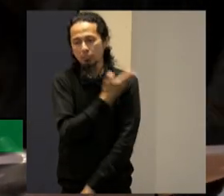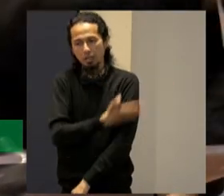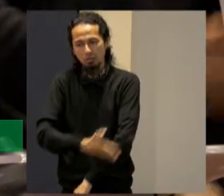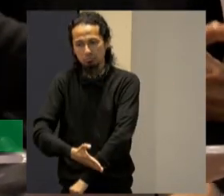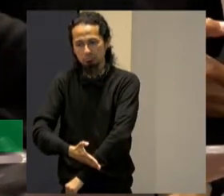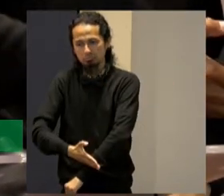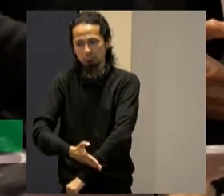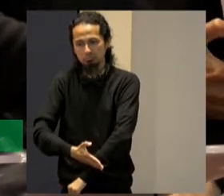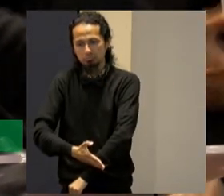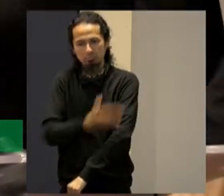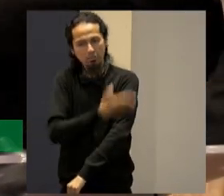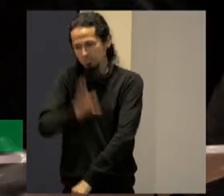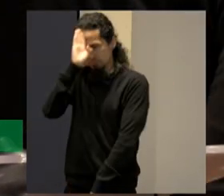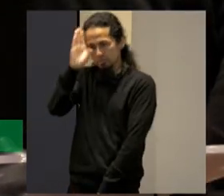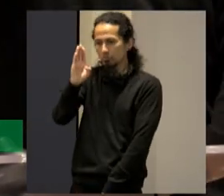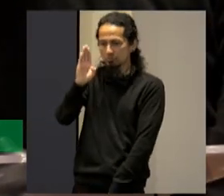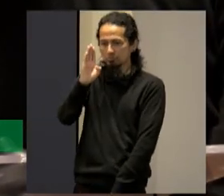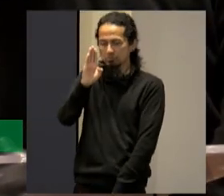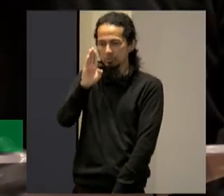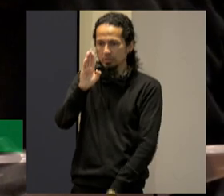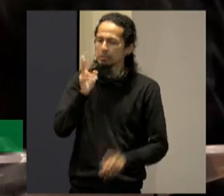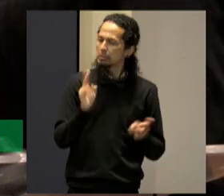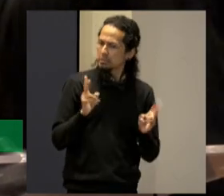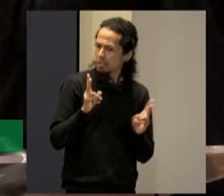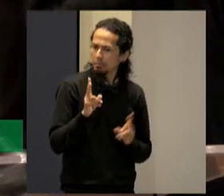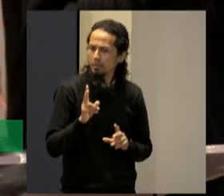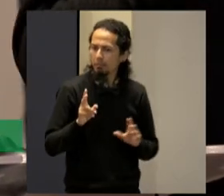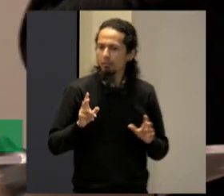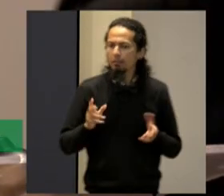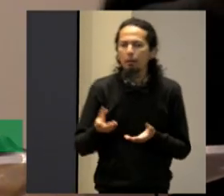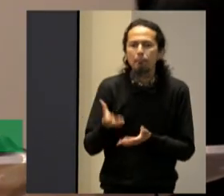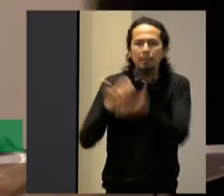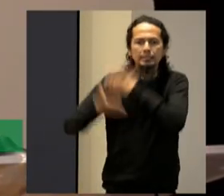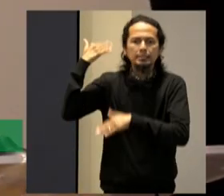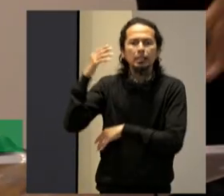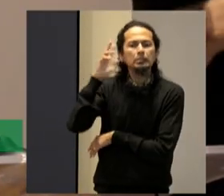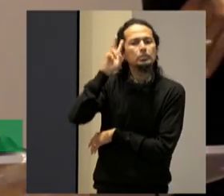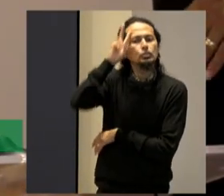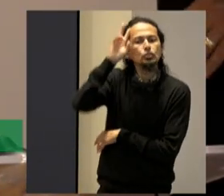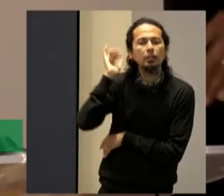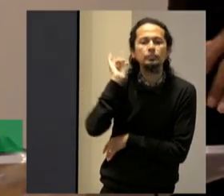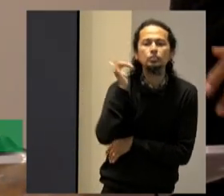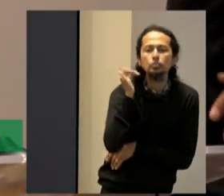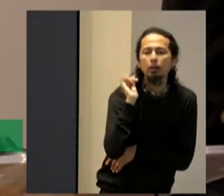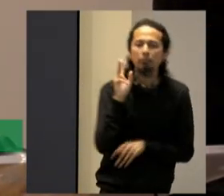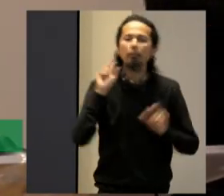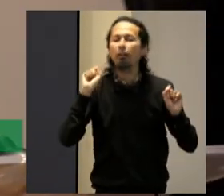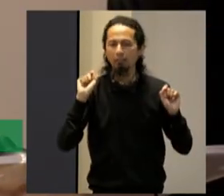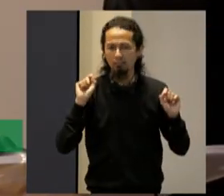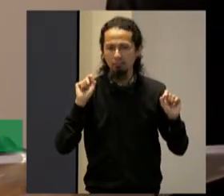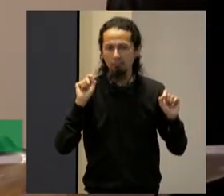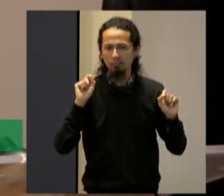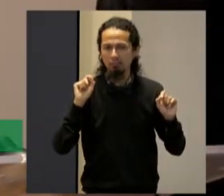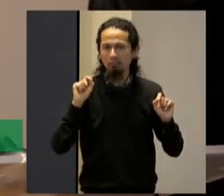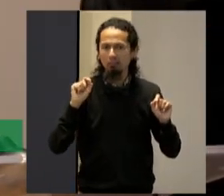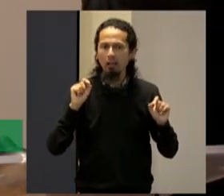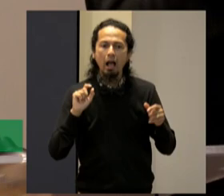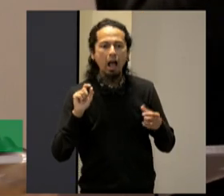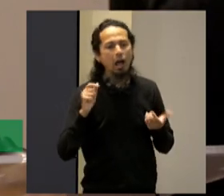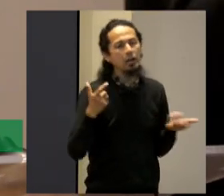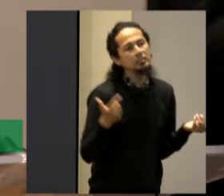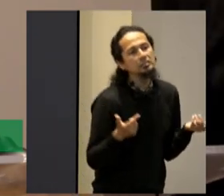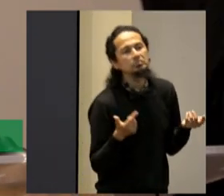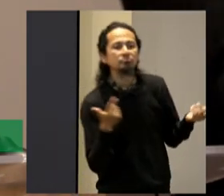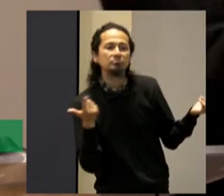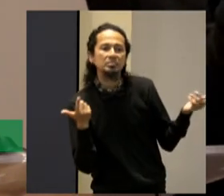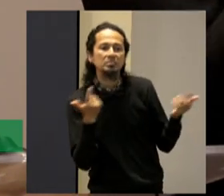quem sempre estipulou as narrativas sobre os outros mulheres, os outros negros, os outros indígenas, os